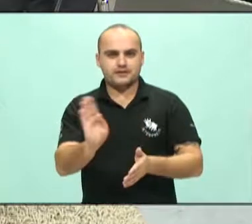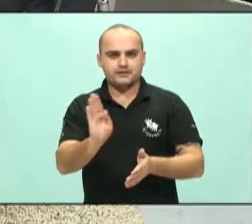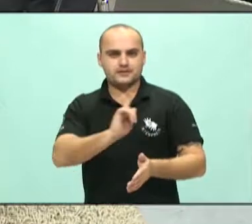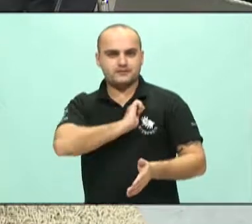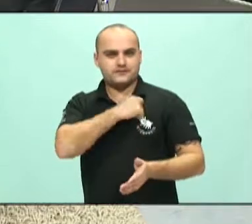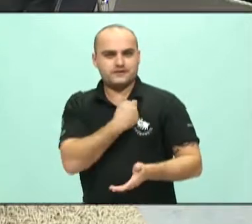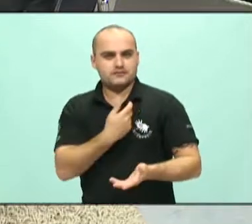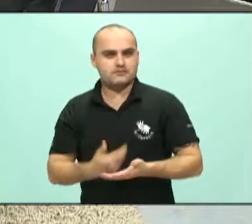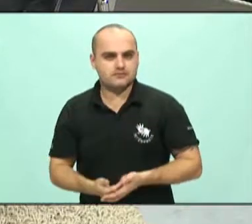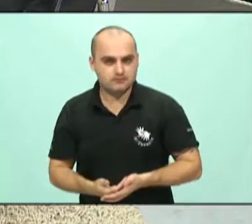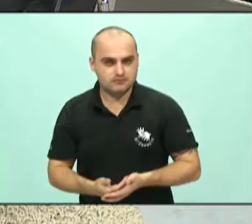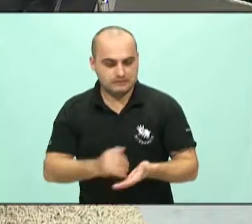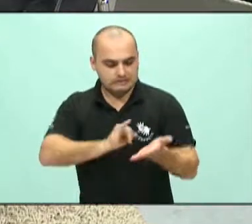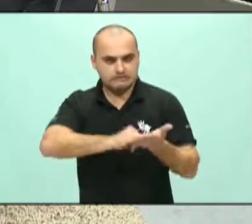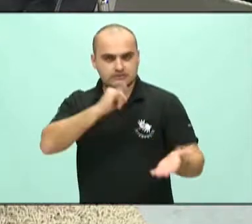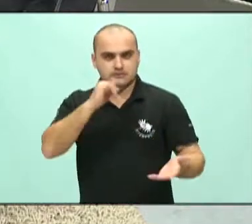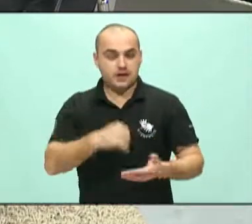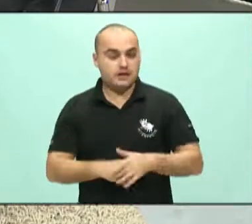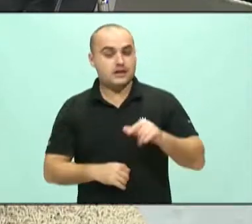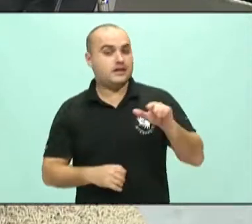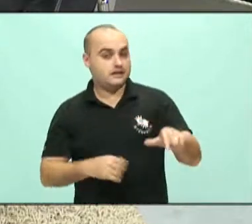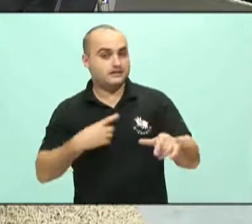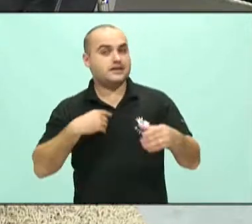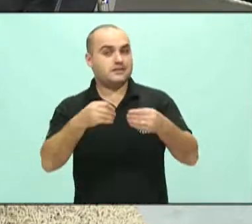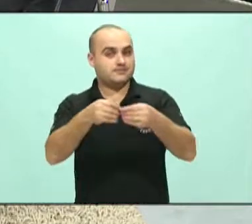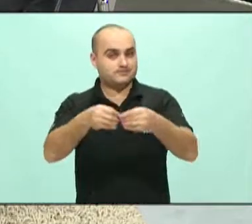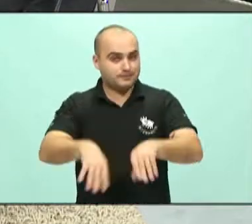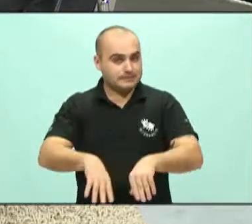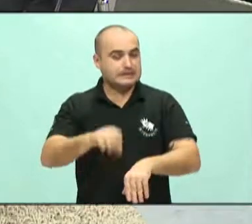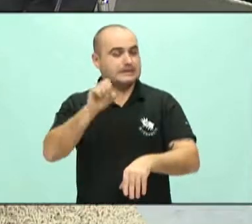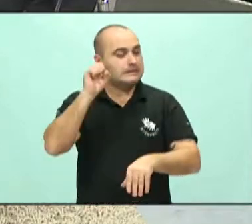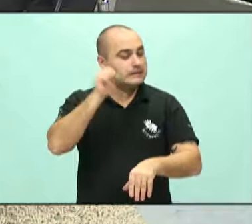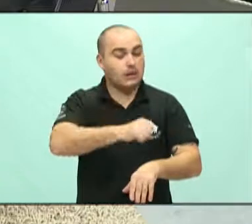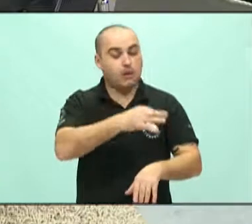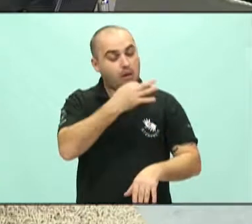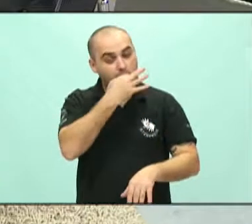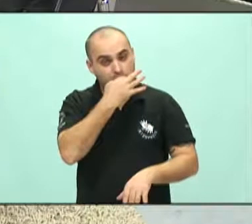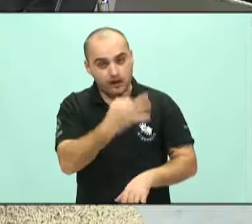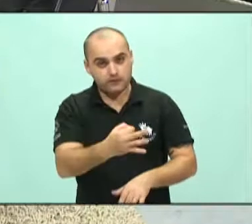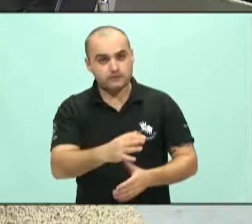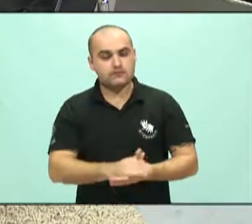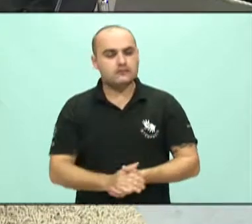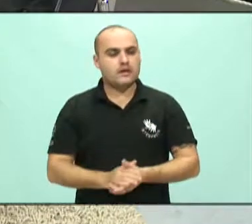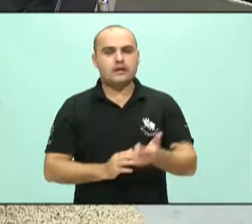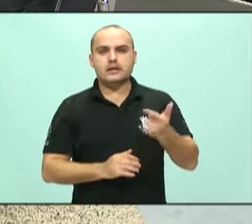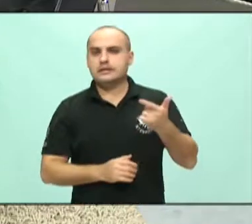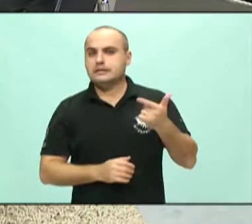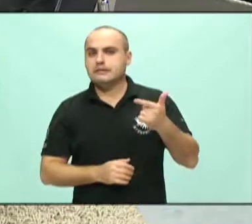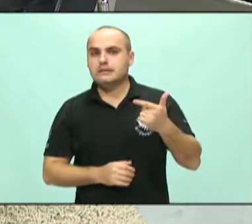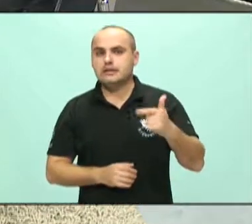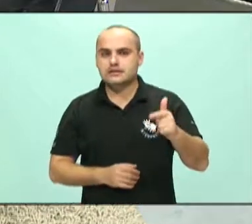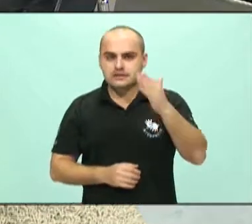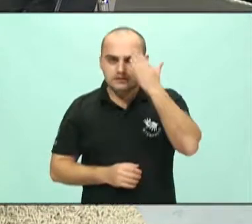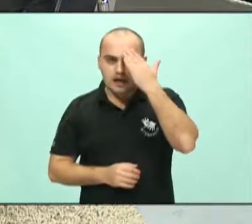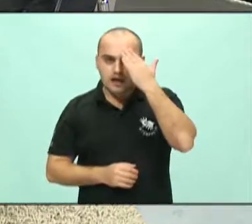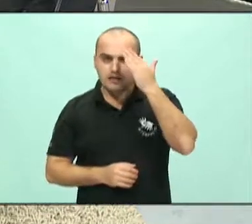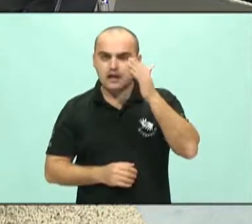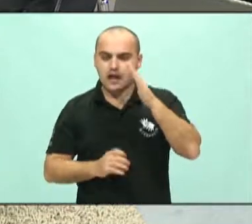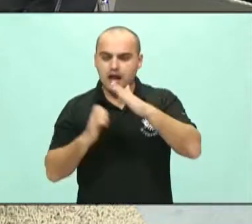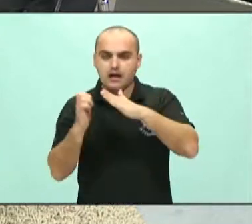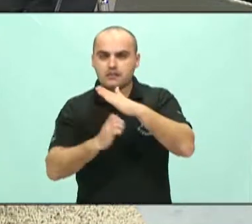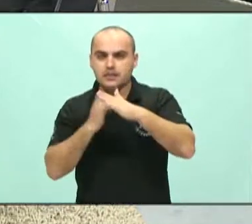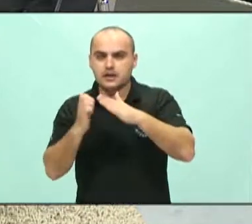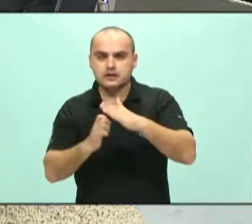um prejuízo sem precedentes para a nossa cidade. Cria uma insegurança jurídica tremenda para todas essas